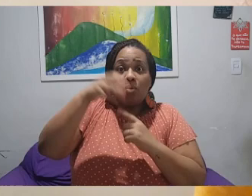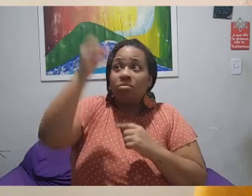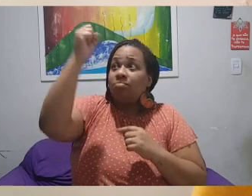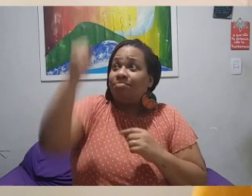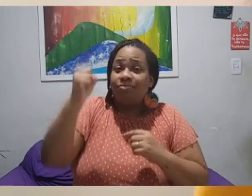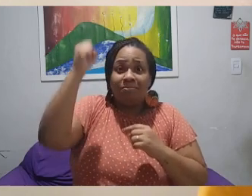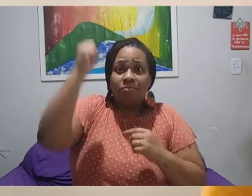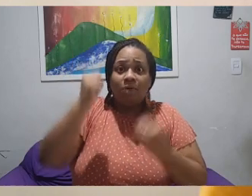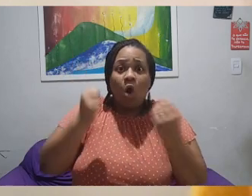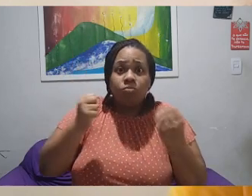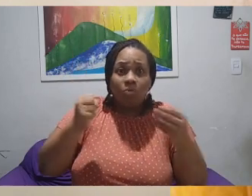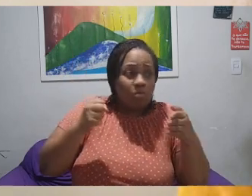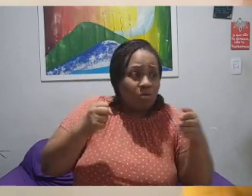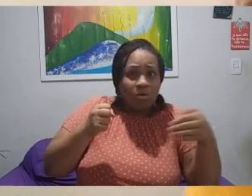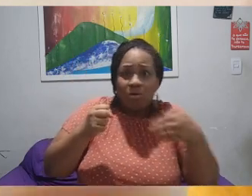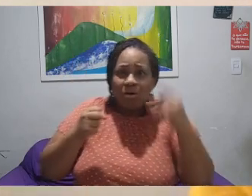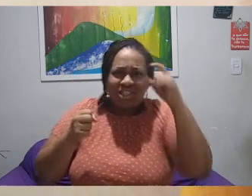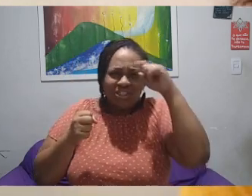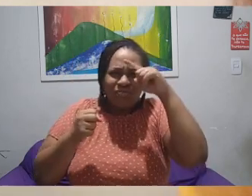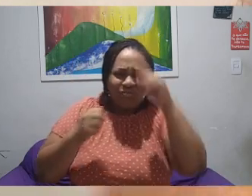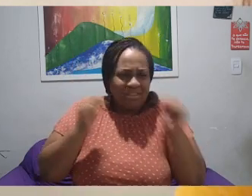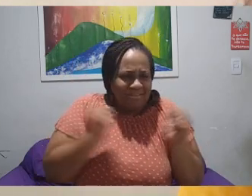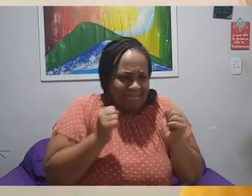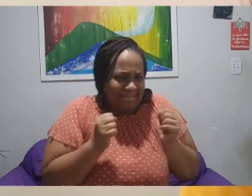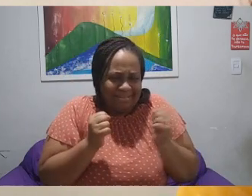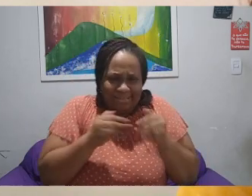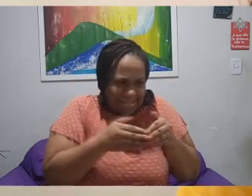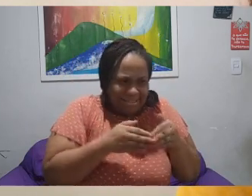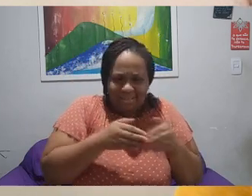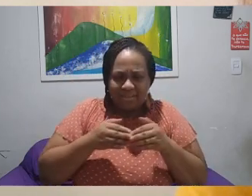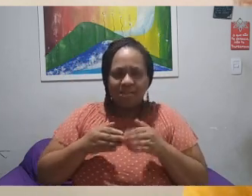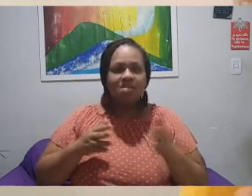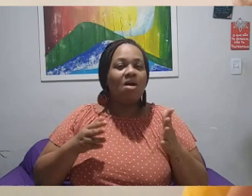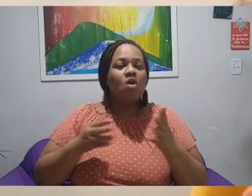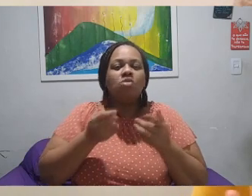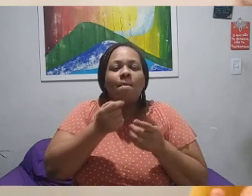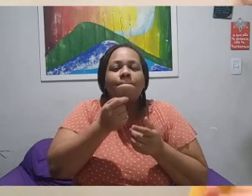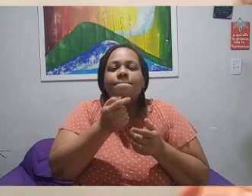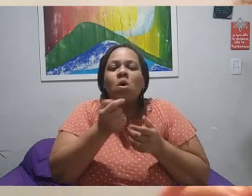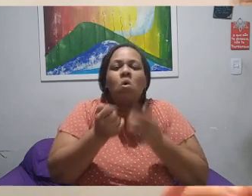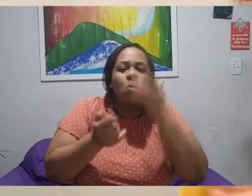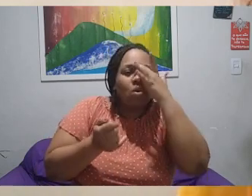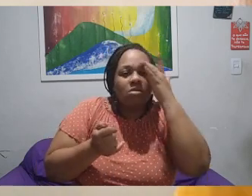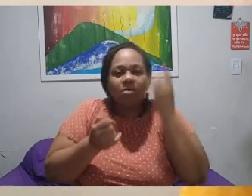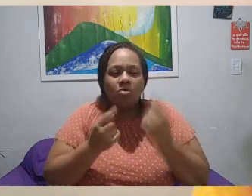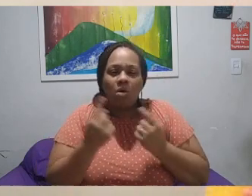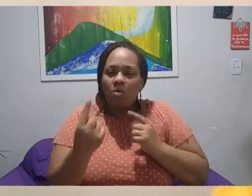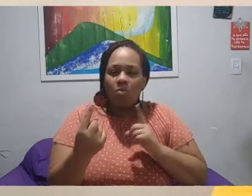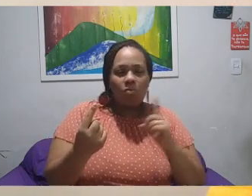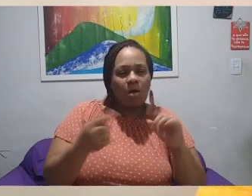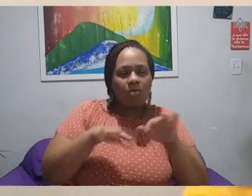descer. Não vai ser difícil passar por todas essas pessoas se batendo uma na outra? Mas e se as pessoas estiverem